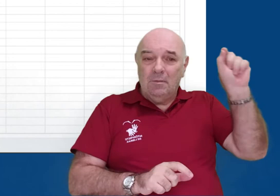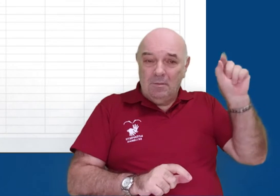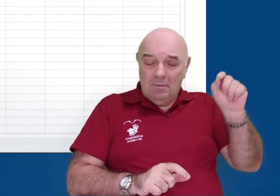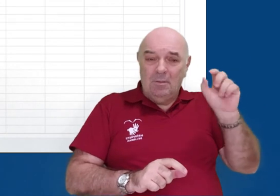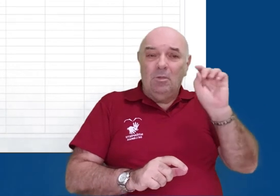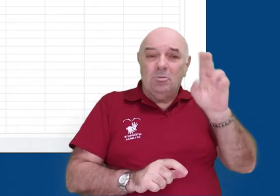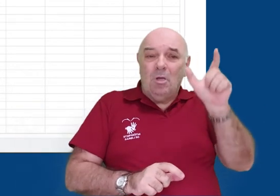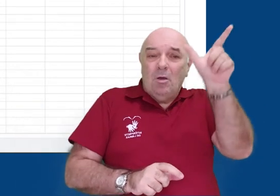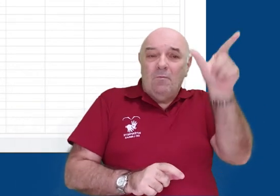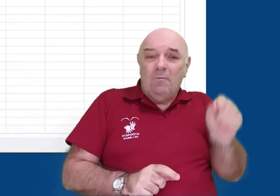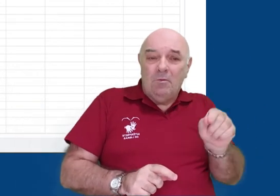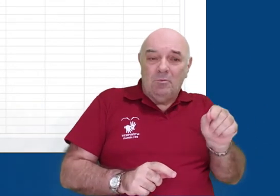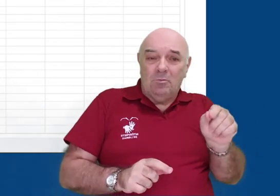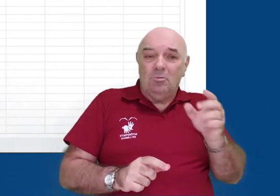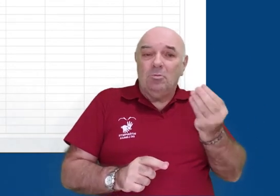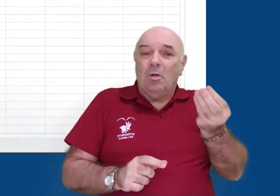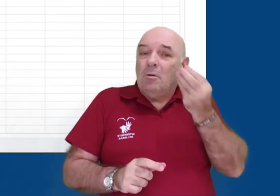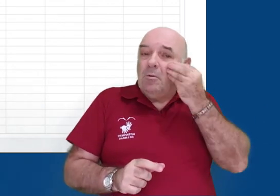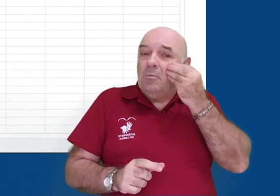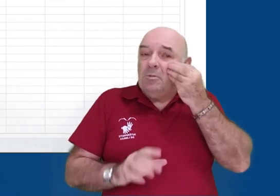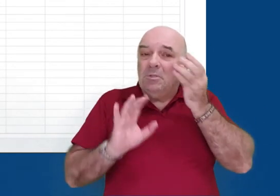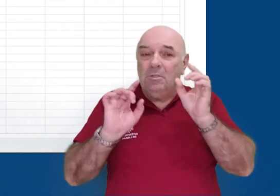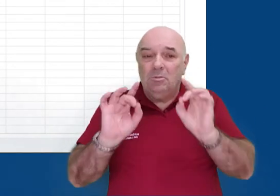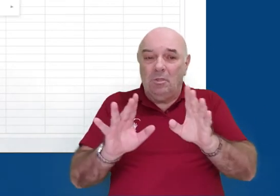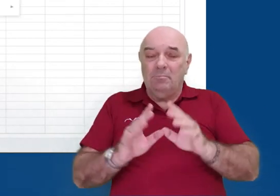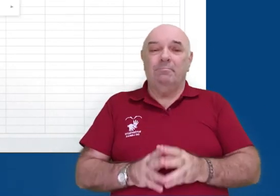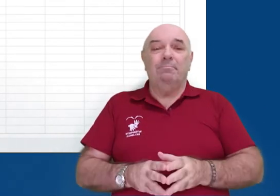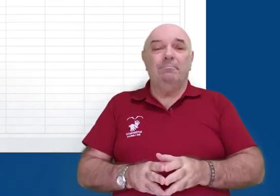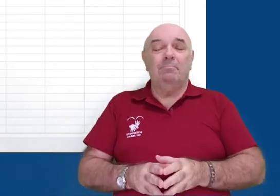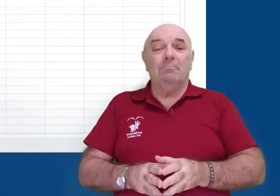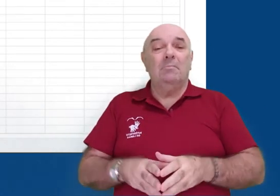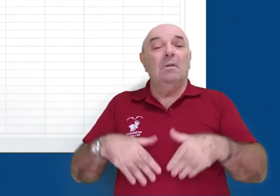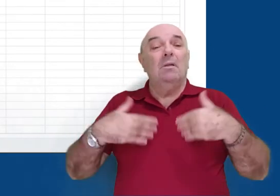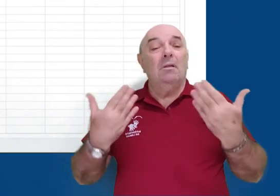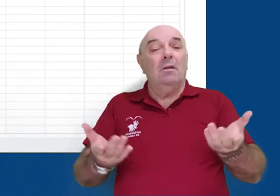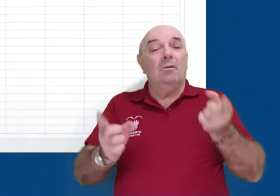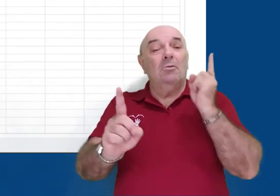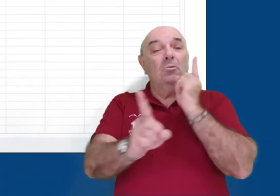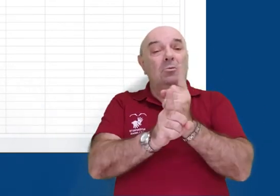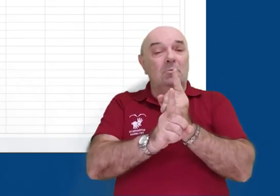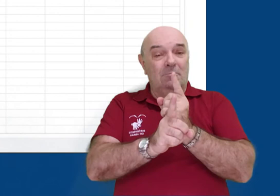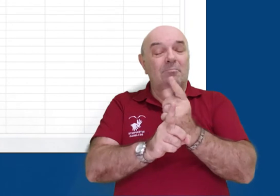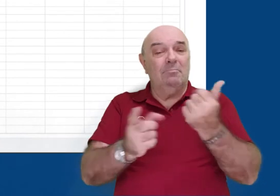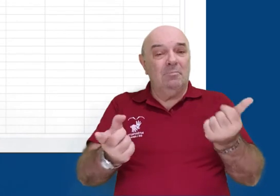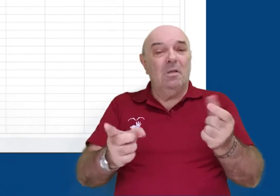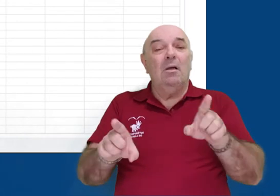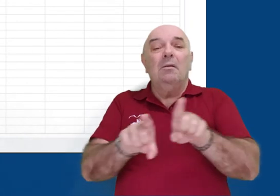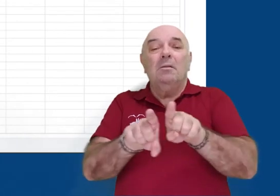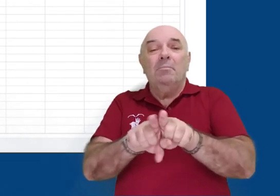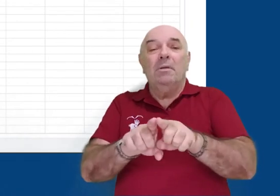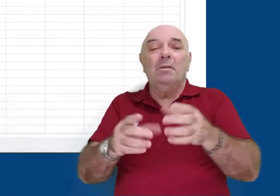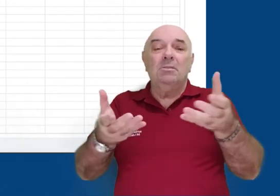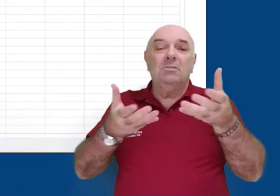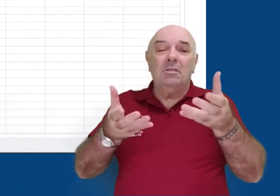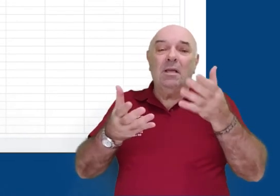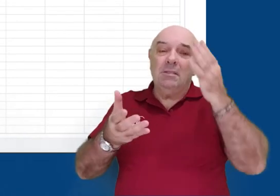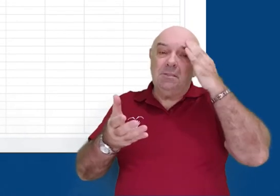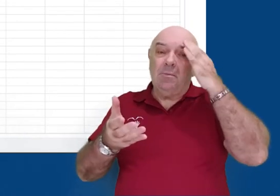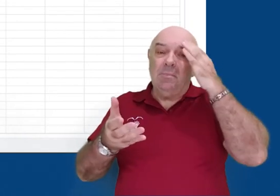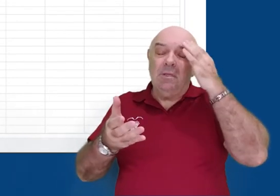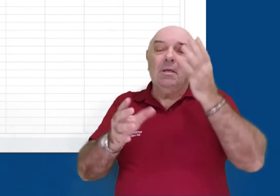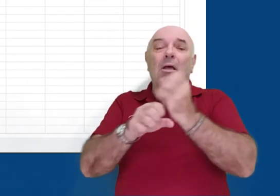colunas referentes a essas informações e deixamos selecionadas apenas as informações que queremos ver a